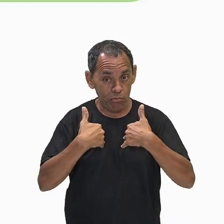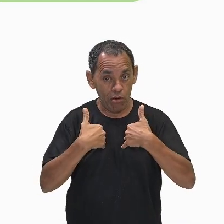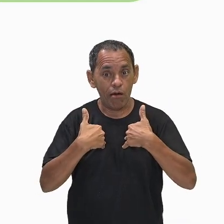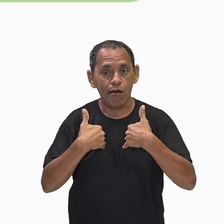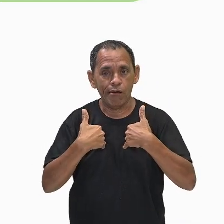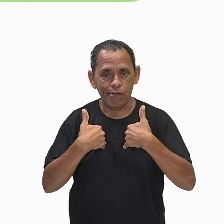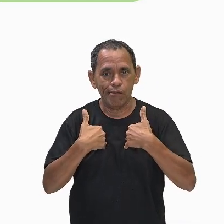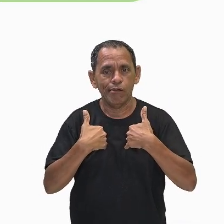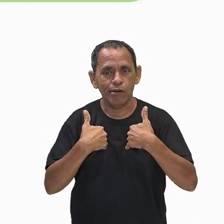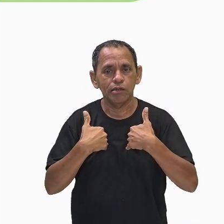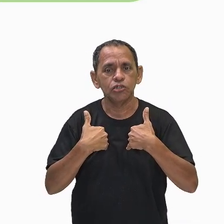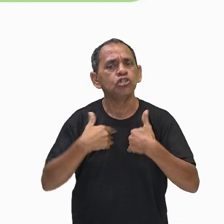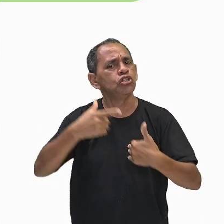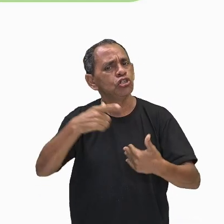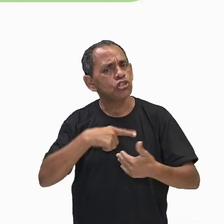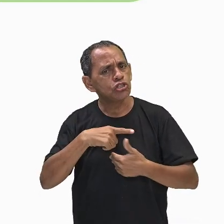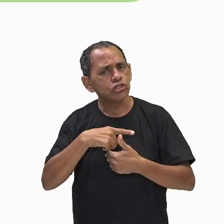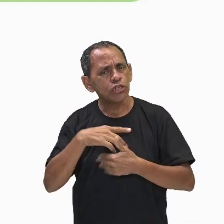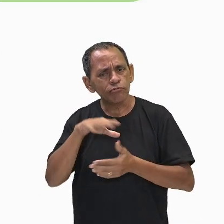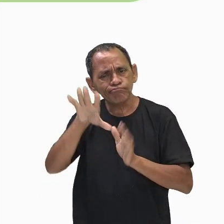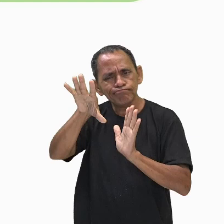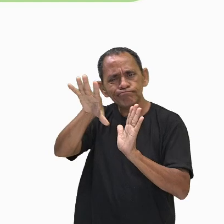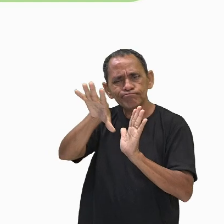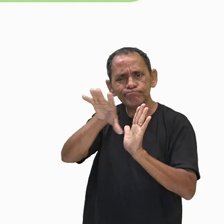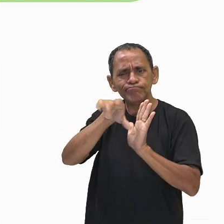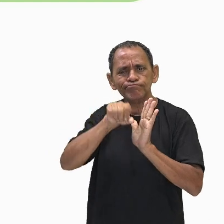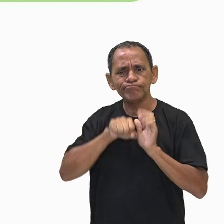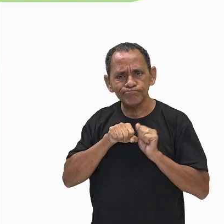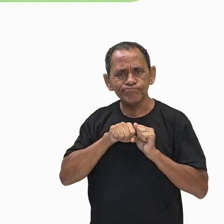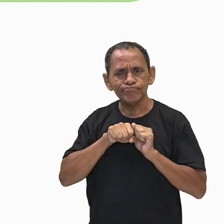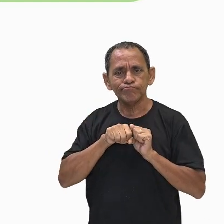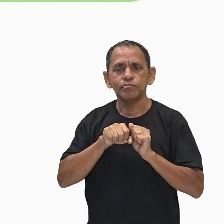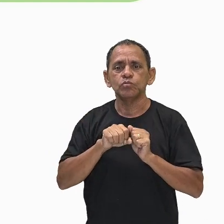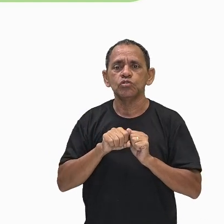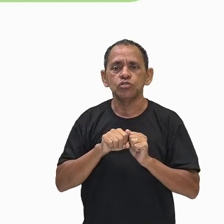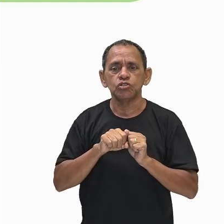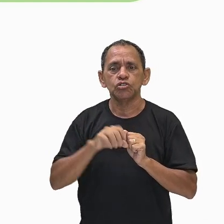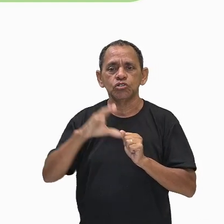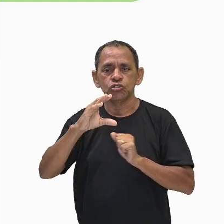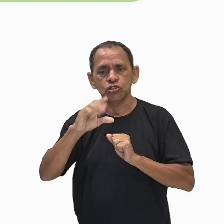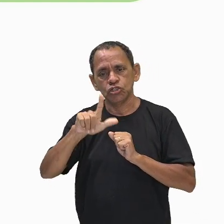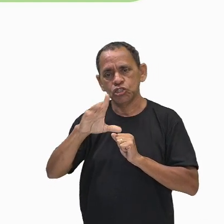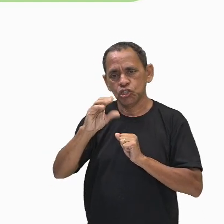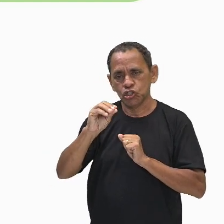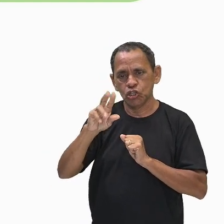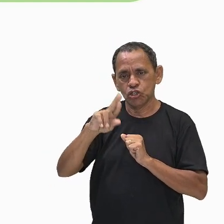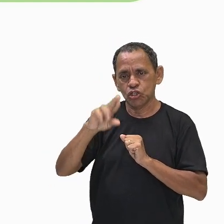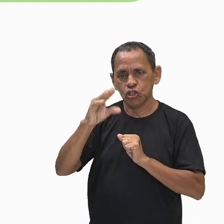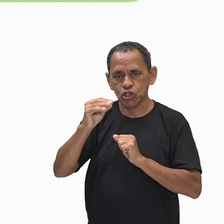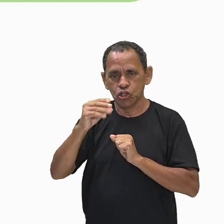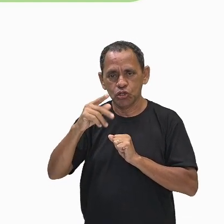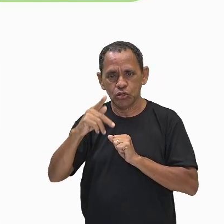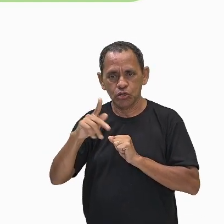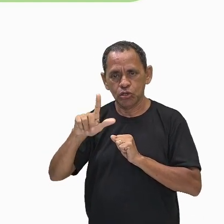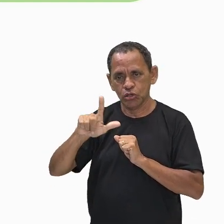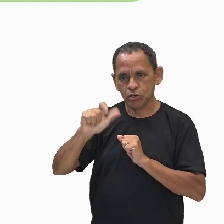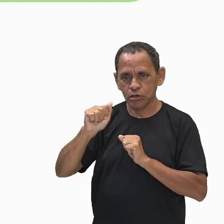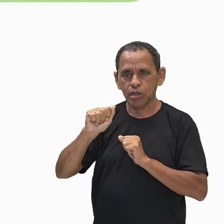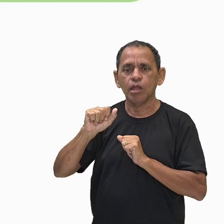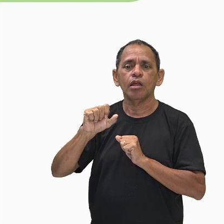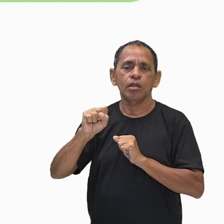eles acabam assimilando o cloroplasto ou a clorofila quando eles estão